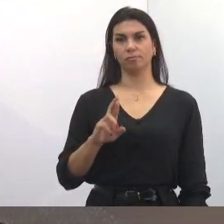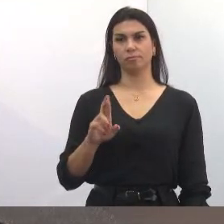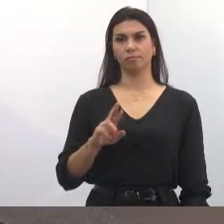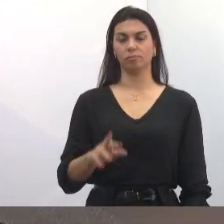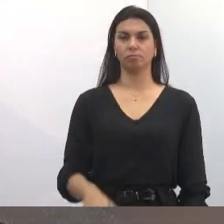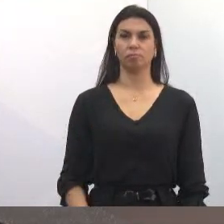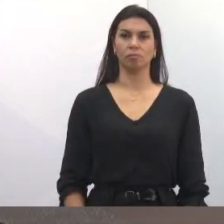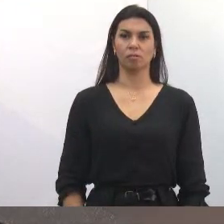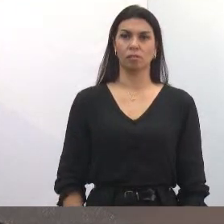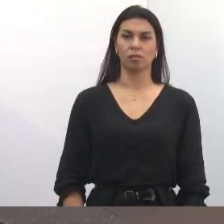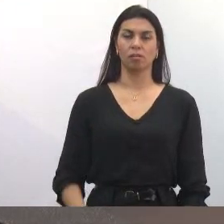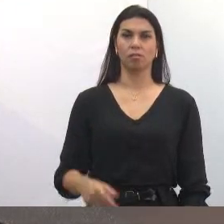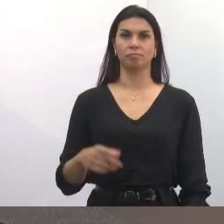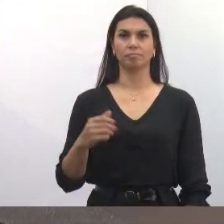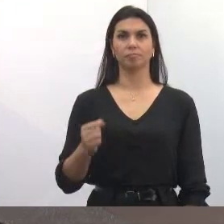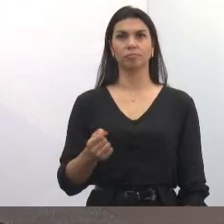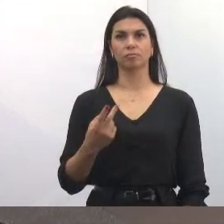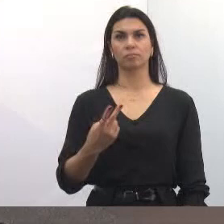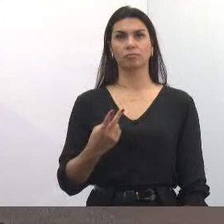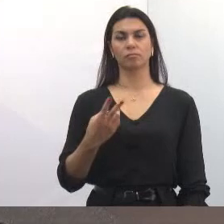R$ 5.199.517,58, pensionista